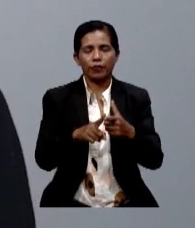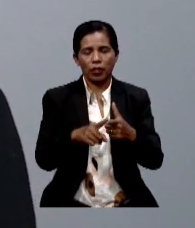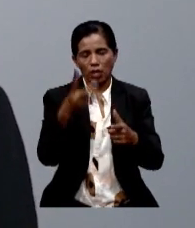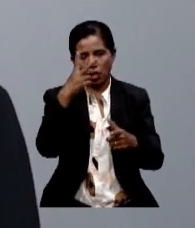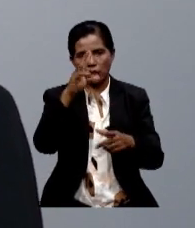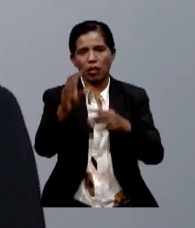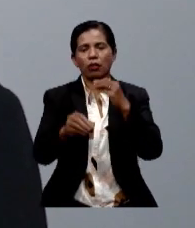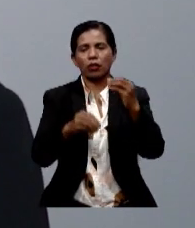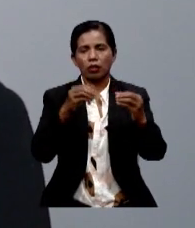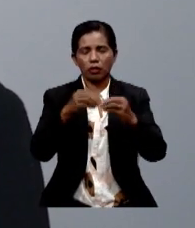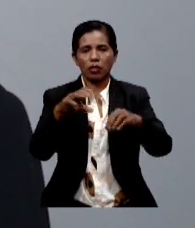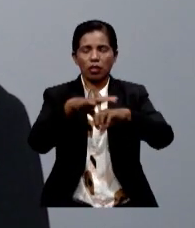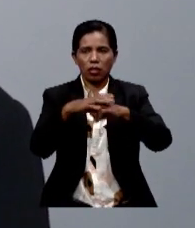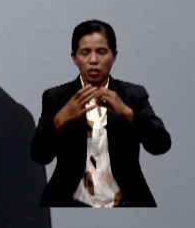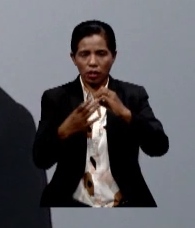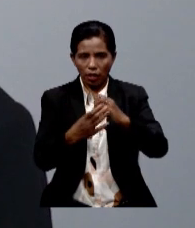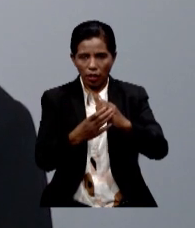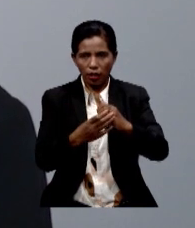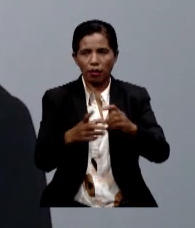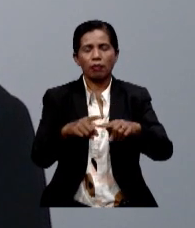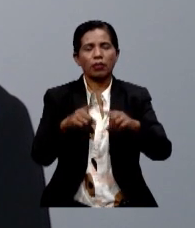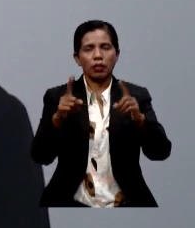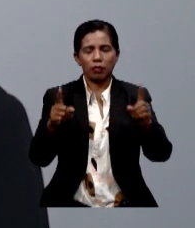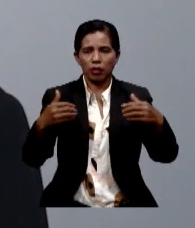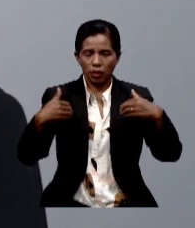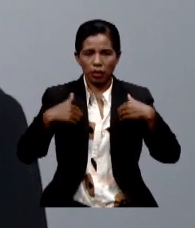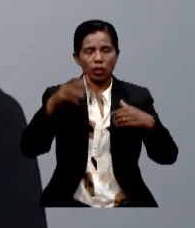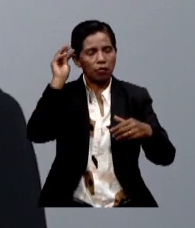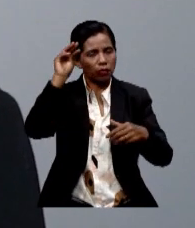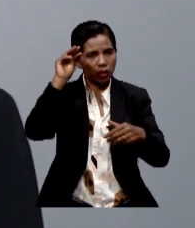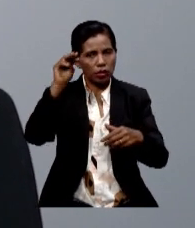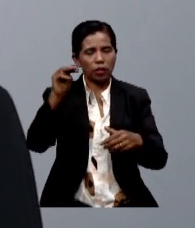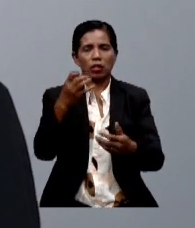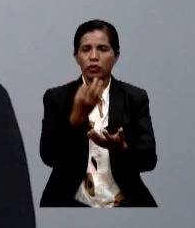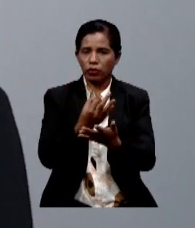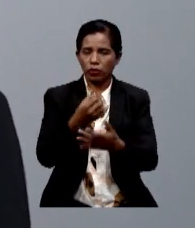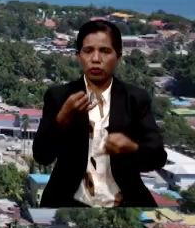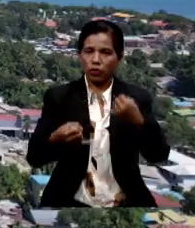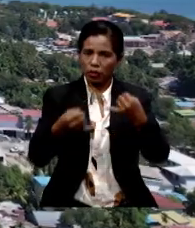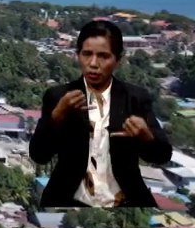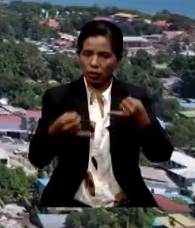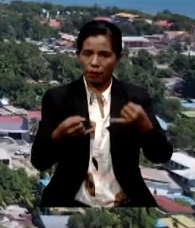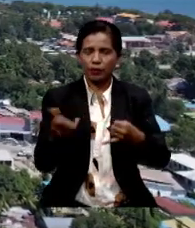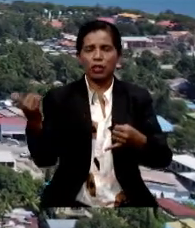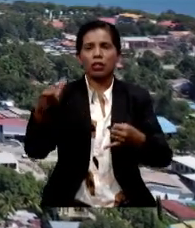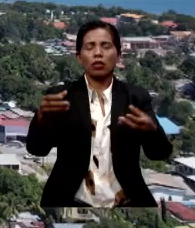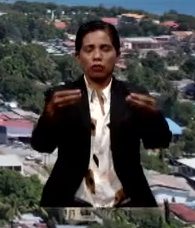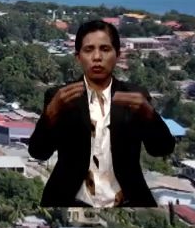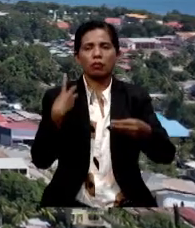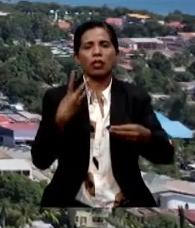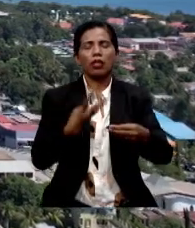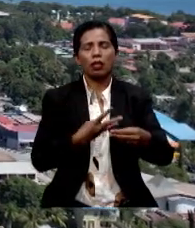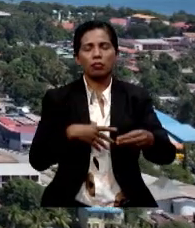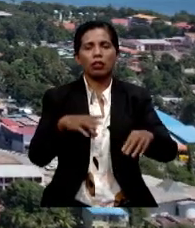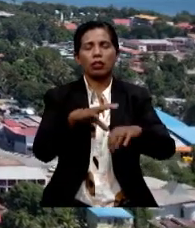controlo de barrai, mas é gestão né na parte do Ministério da, da Justiça. Só ida ser foba a mim, né? Maka notariado